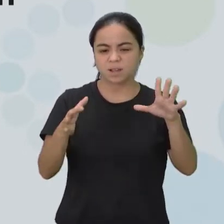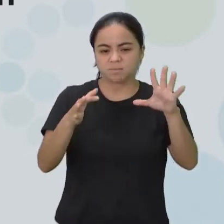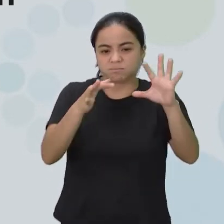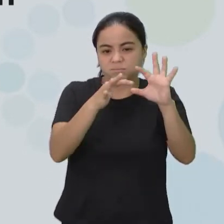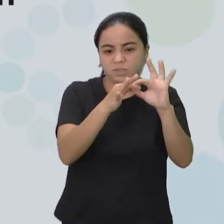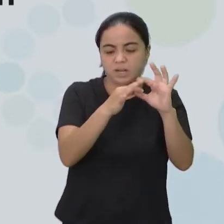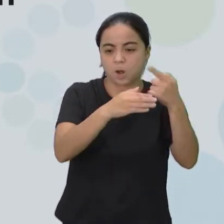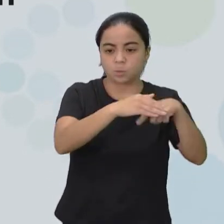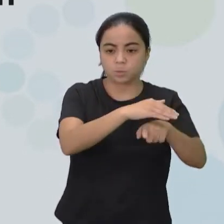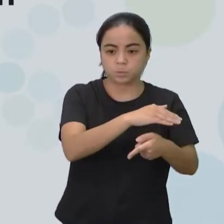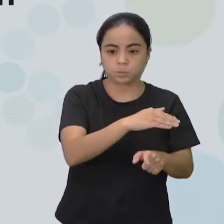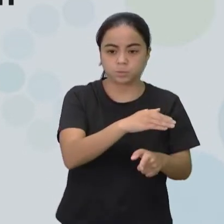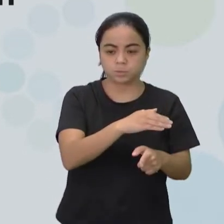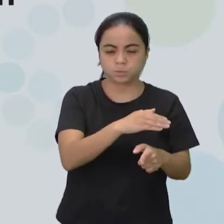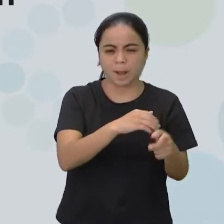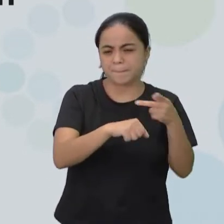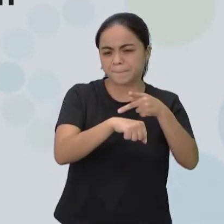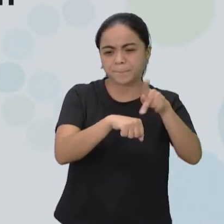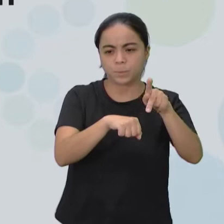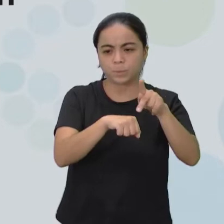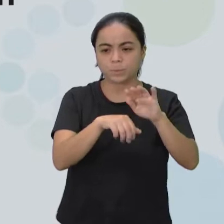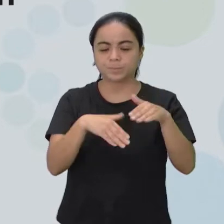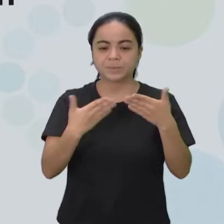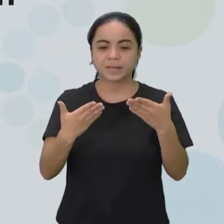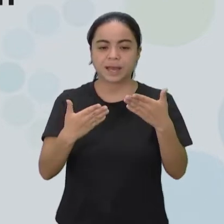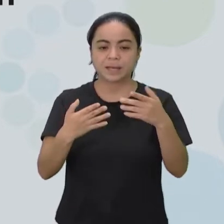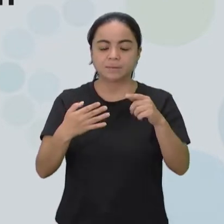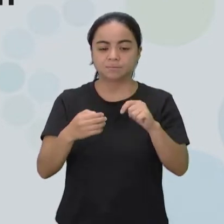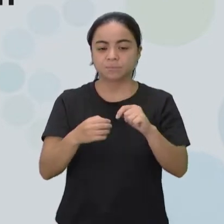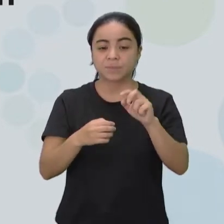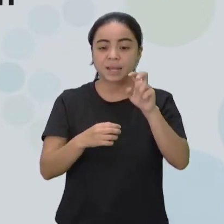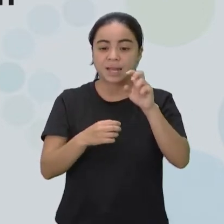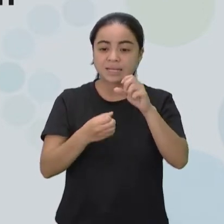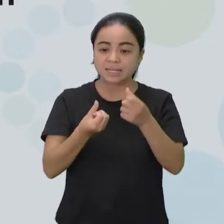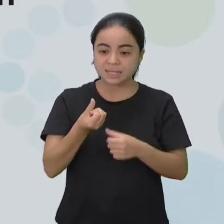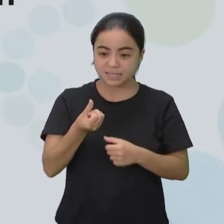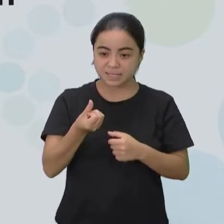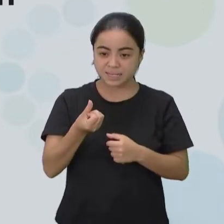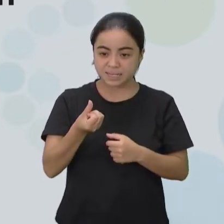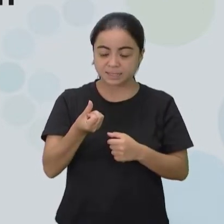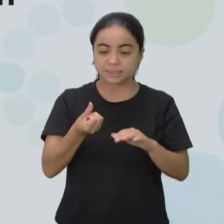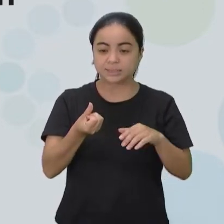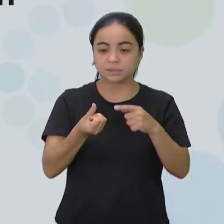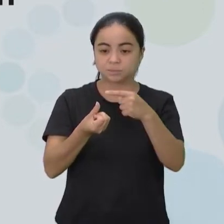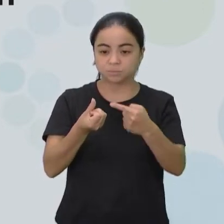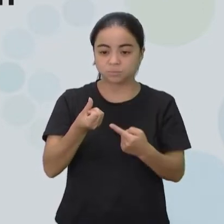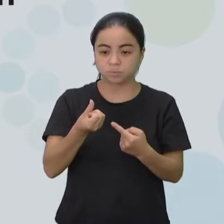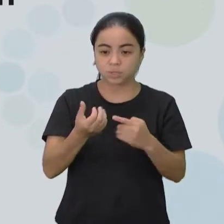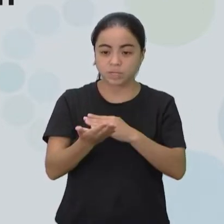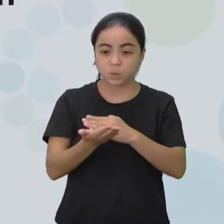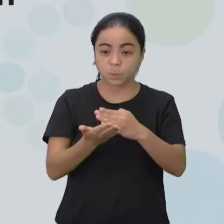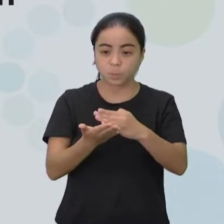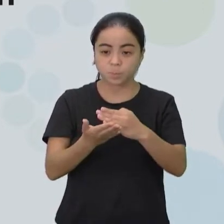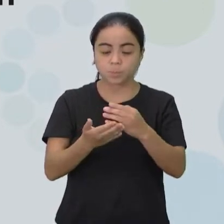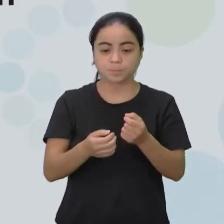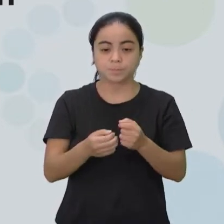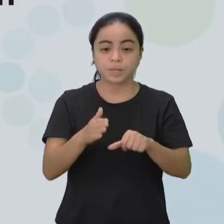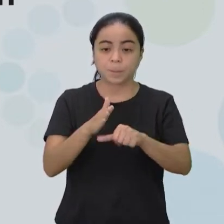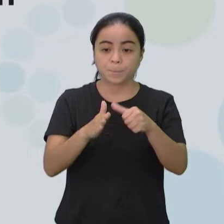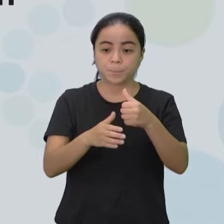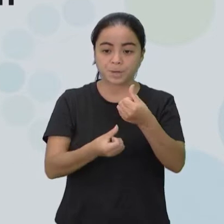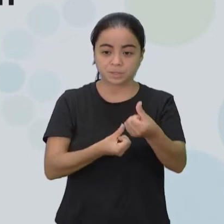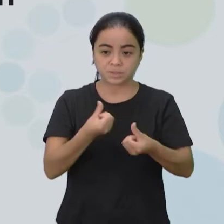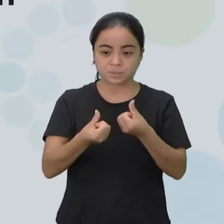integrado, é um aprofundamento puro, né, e a gente tem aí 6 unidades curriculares. Nós estamos no primeiro semestre. Essa